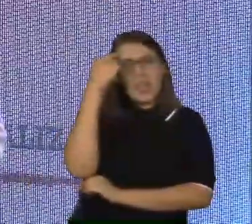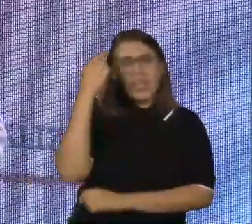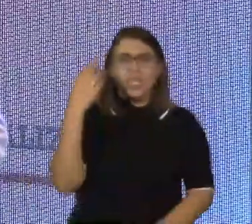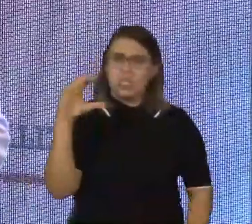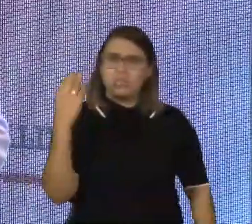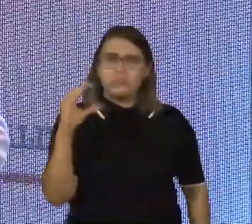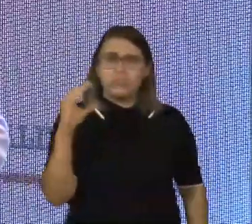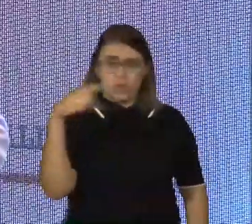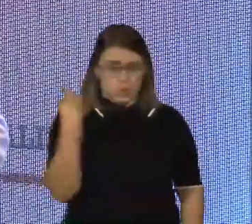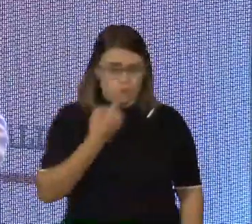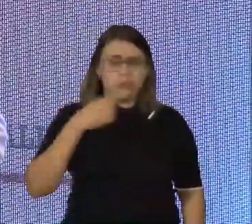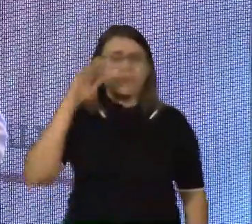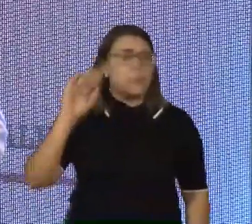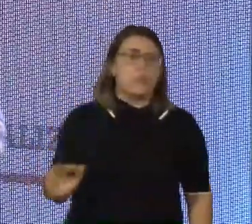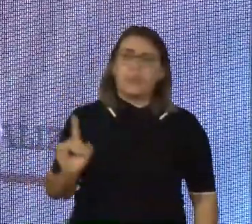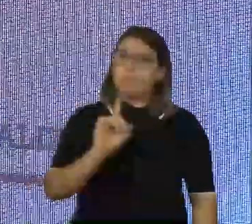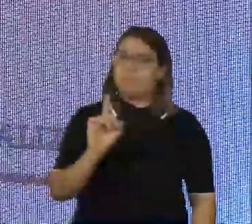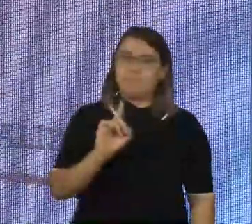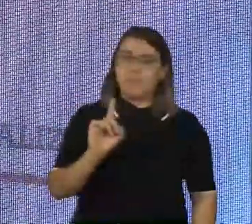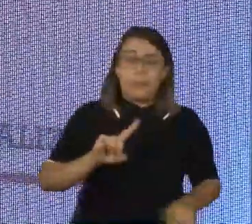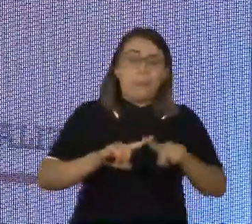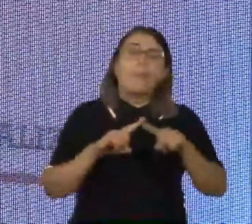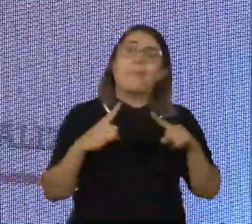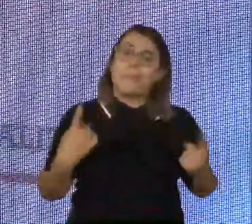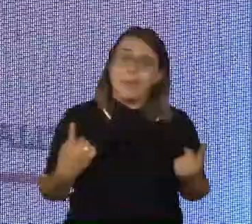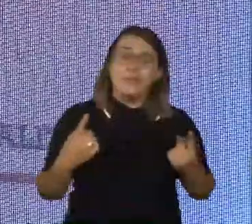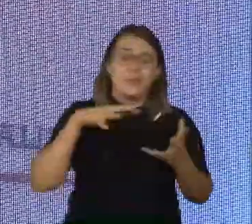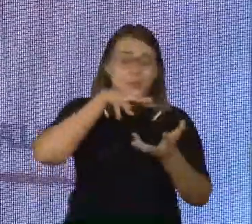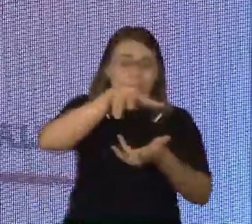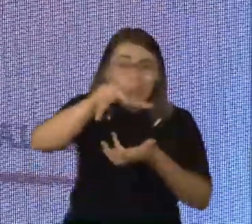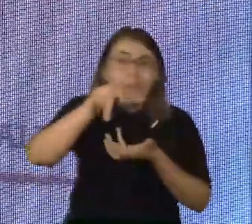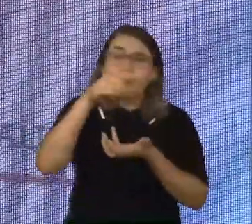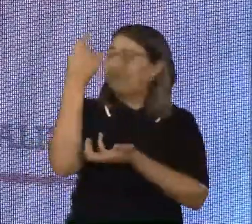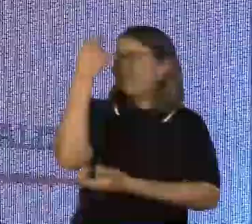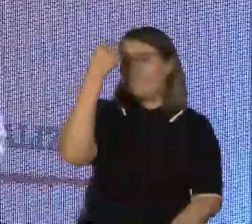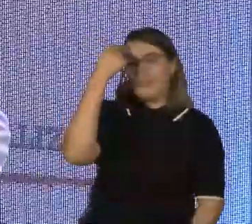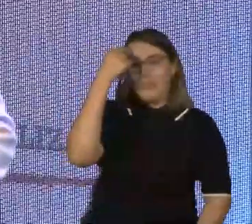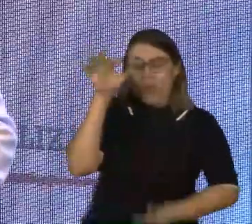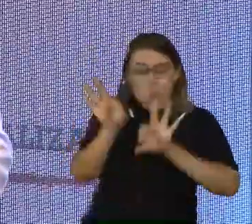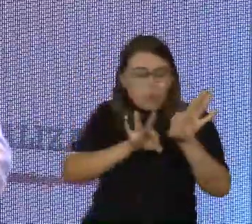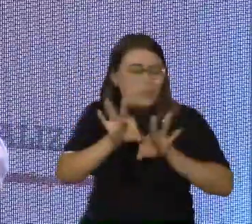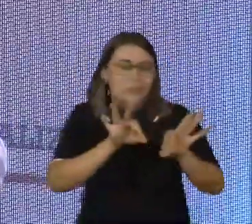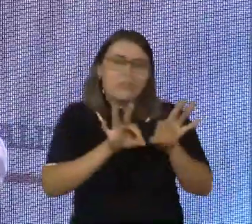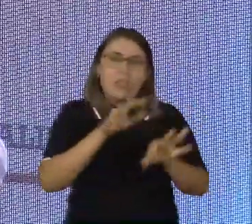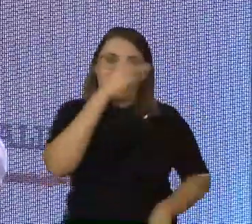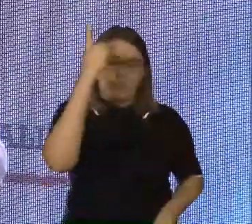não somos minoria. Mas ainda assim, esse mundo não foi pensado e planejado para